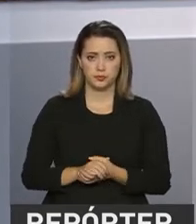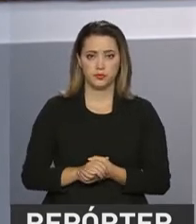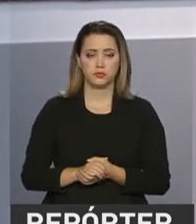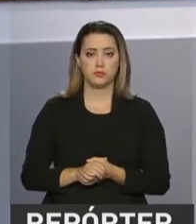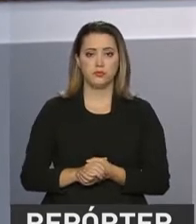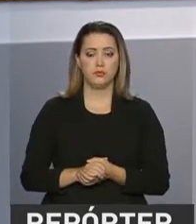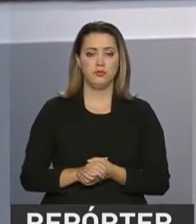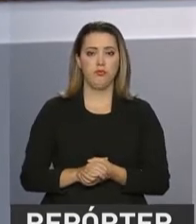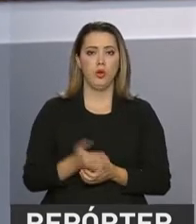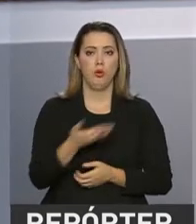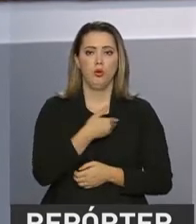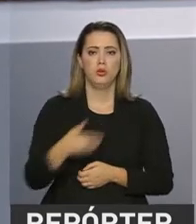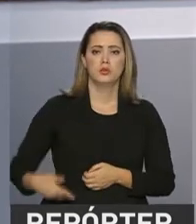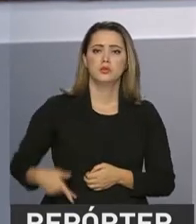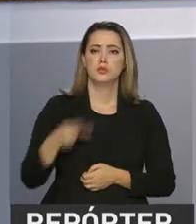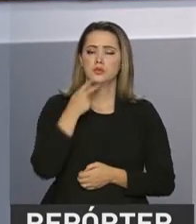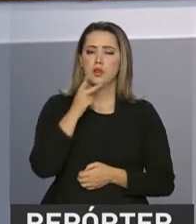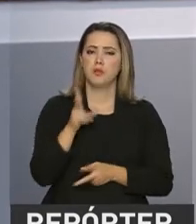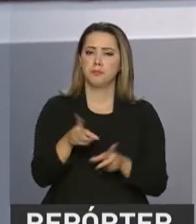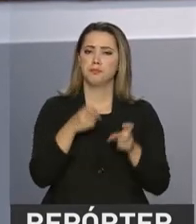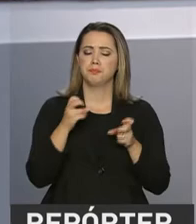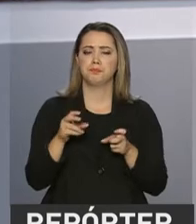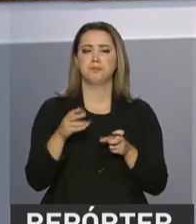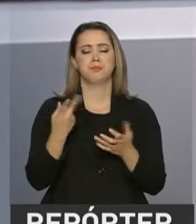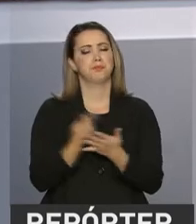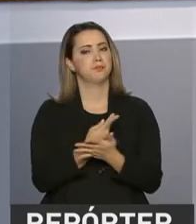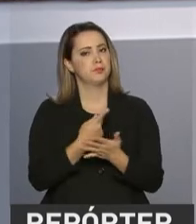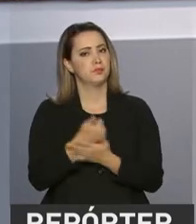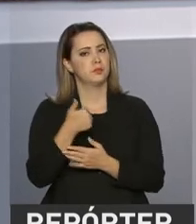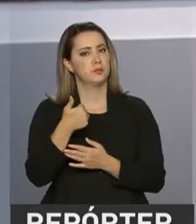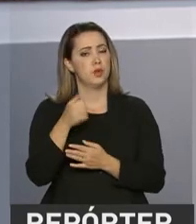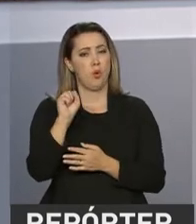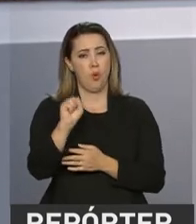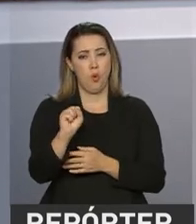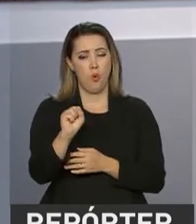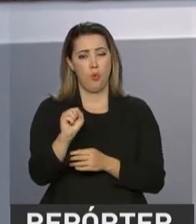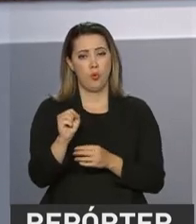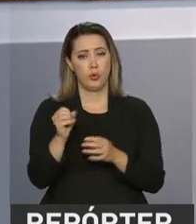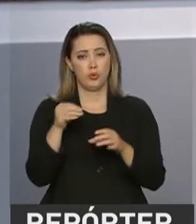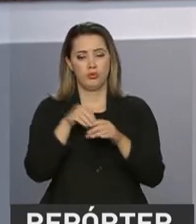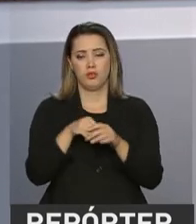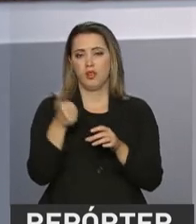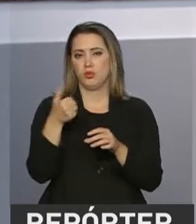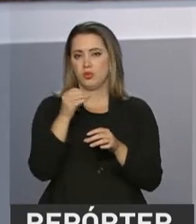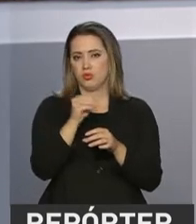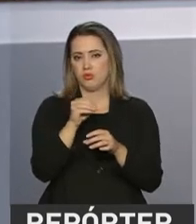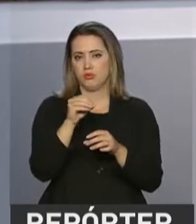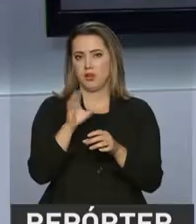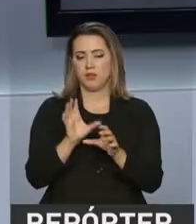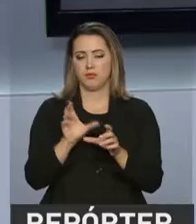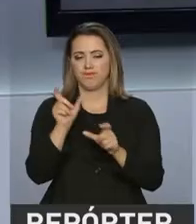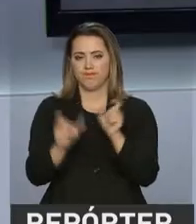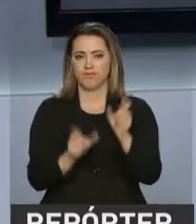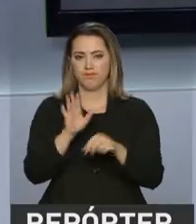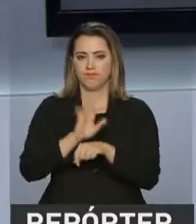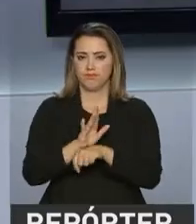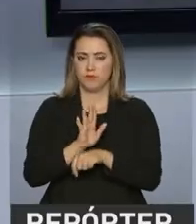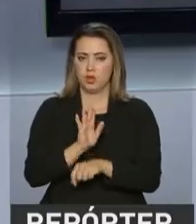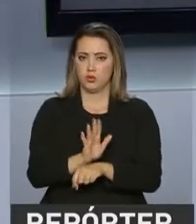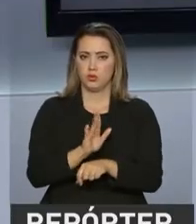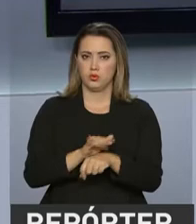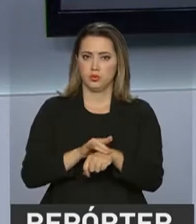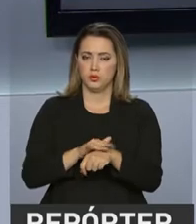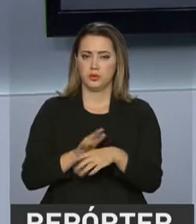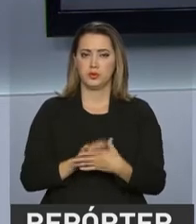de acordo com o governo foram identificadas falhas em oito de cada dez auxílios-doença revisados o